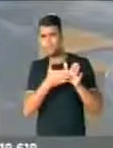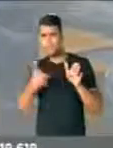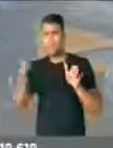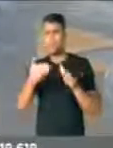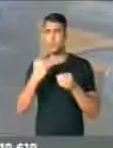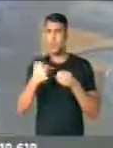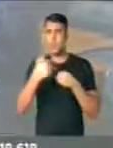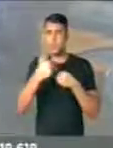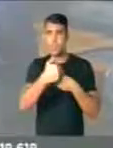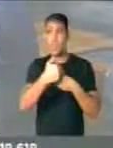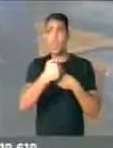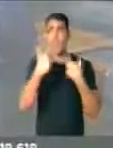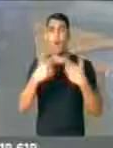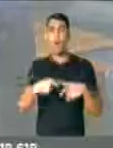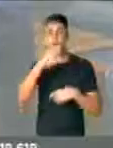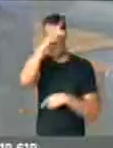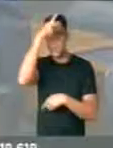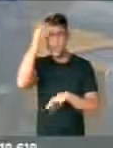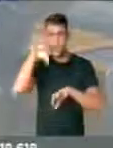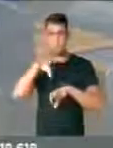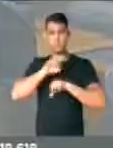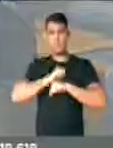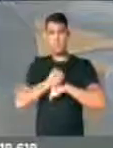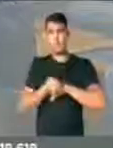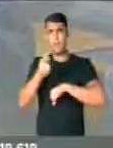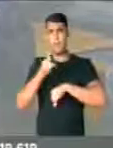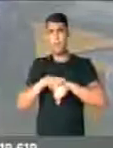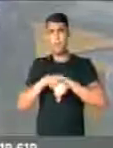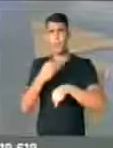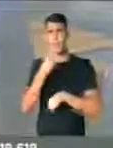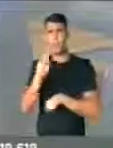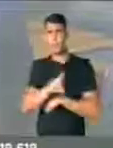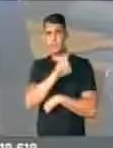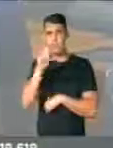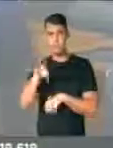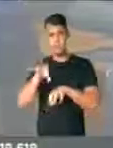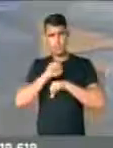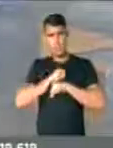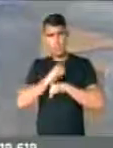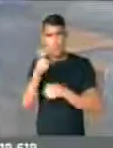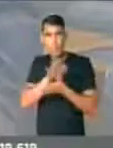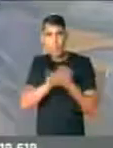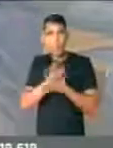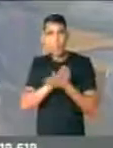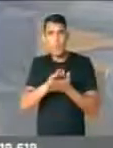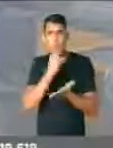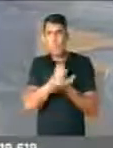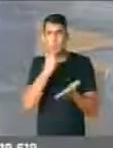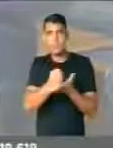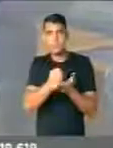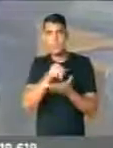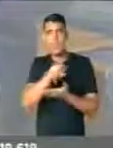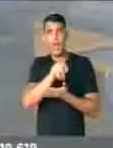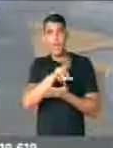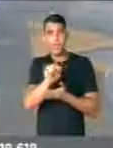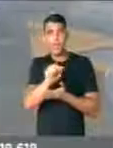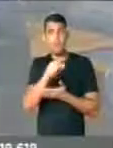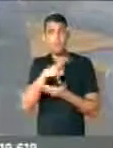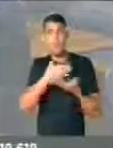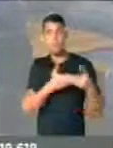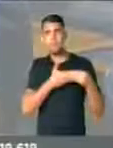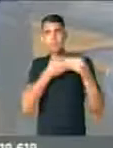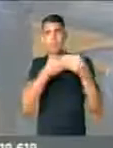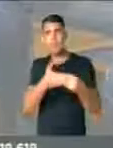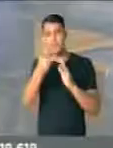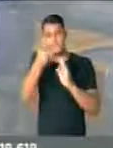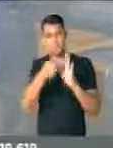principalmente dos municípios, onde os prefeitos assumiram há pouco mais de 30 dias e que não obtêm certidão para poder levar à